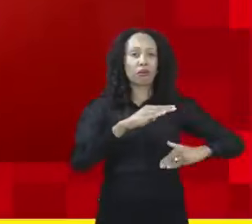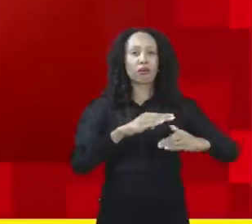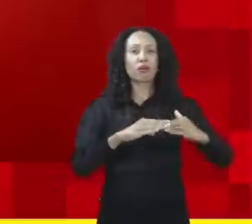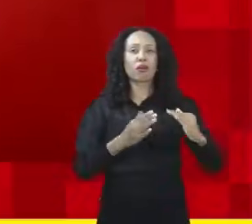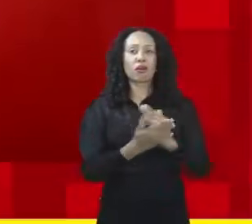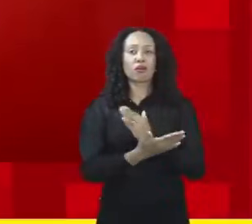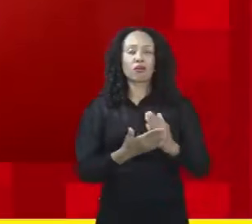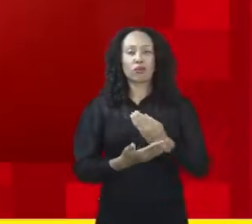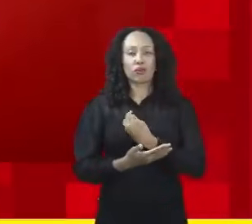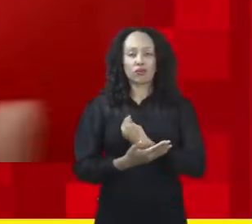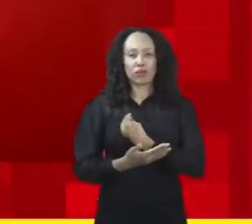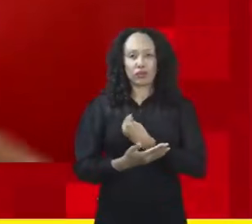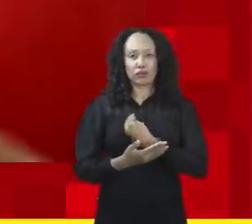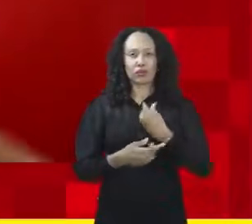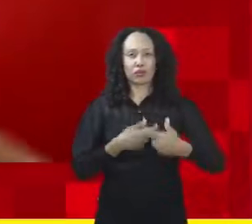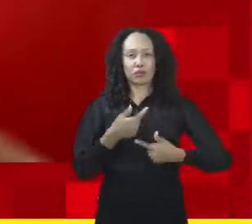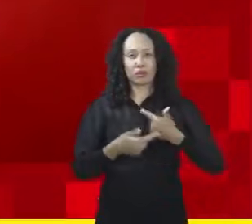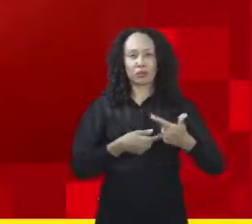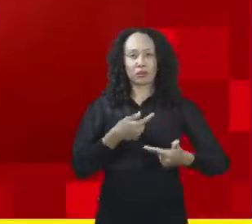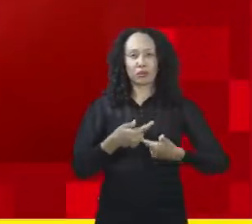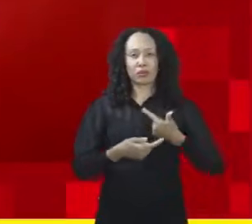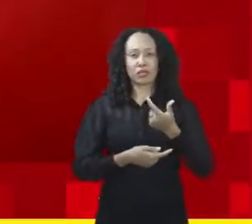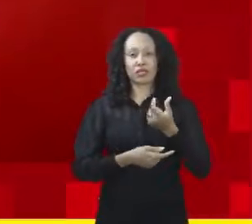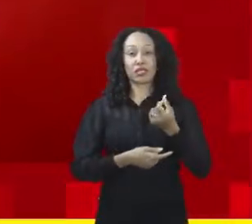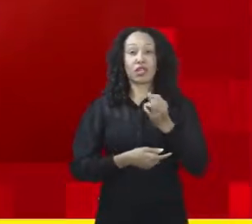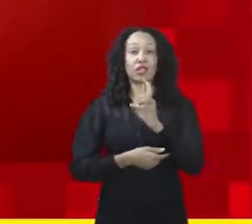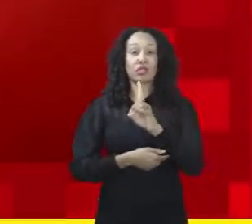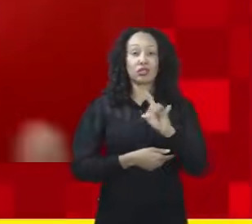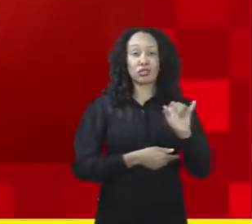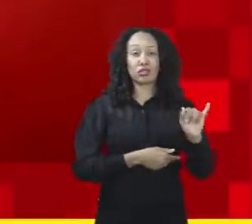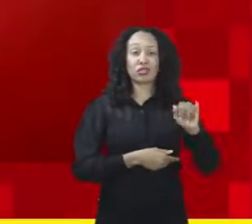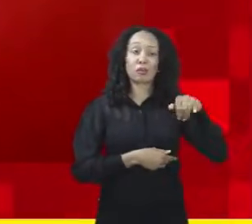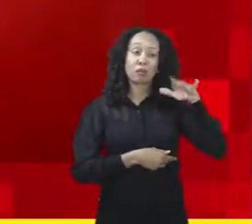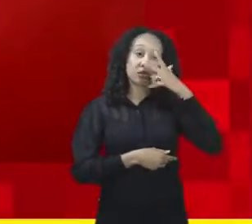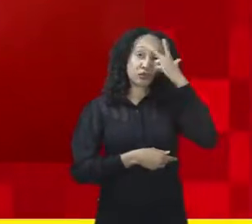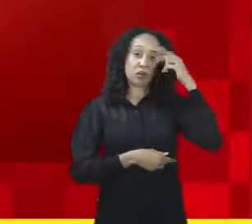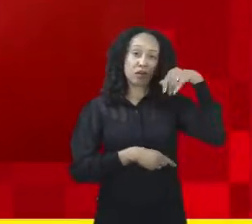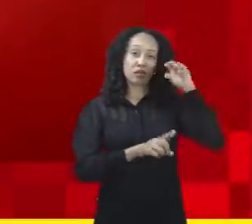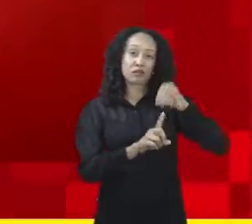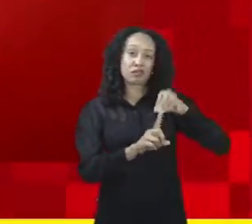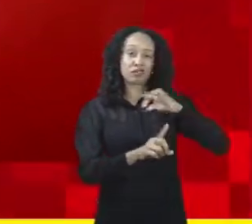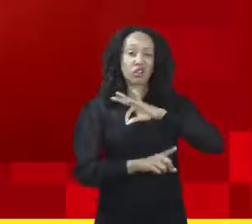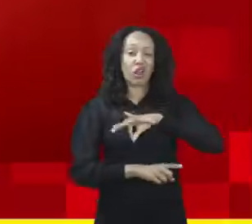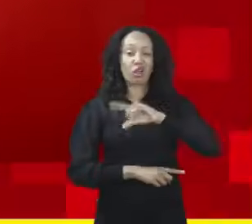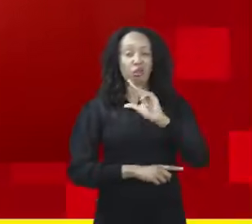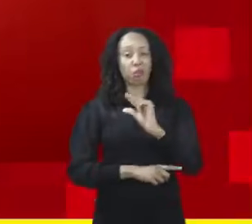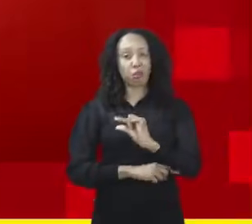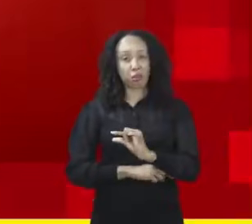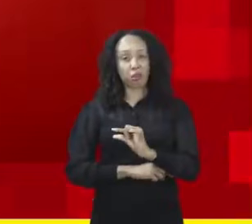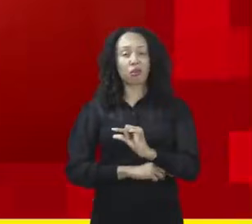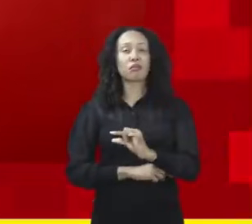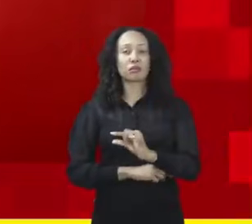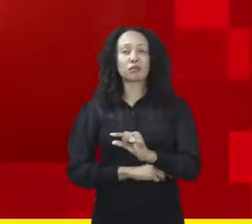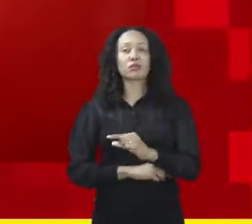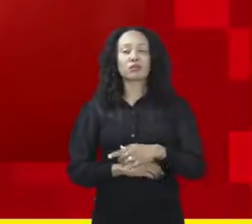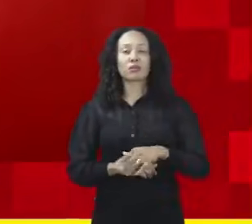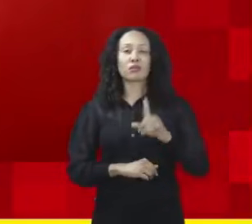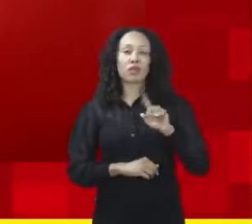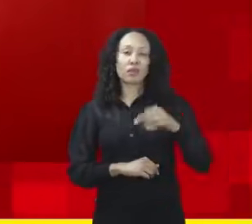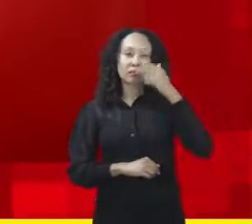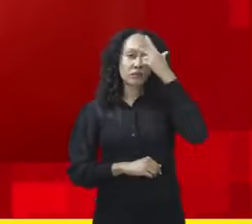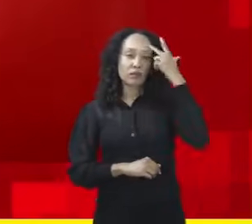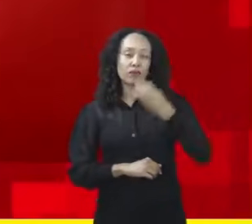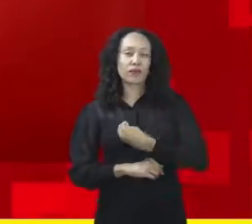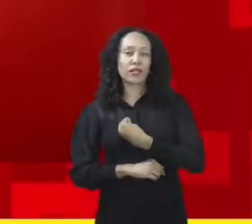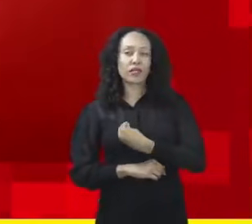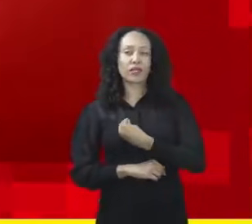nessa escala são, com certeza, né, os mais precarizados e com menores salários, geralmente, é quem vive aí